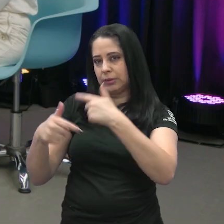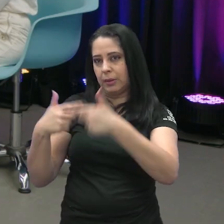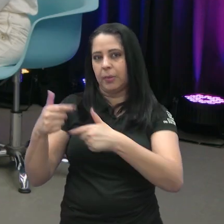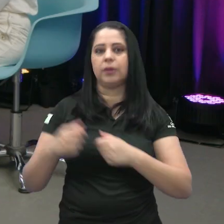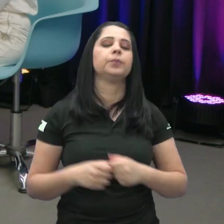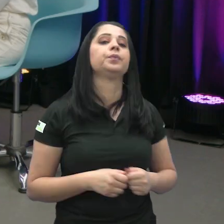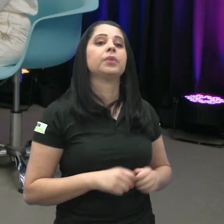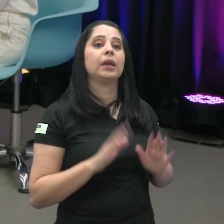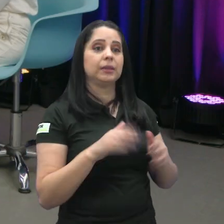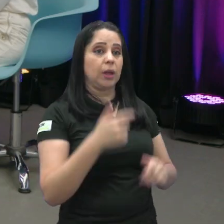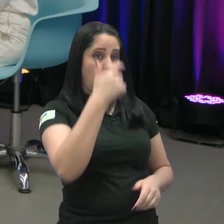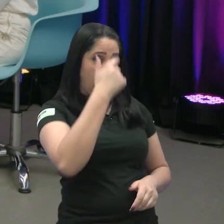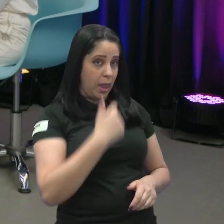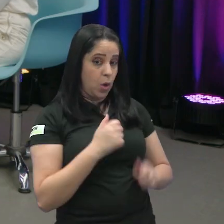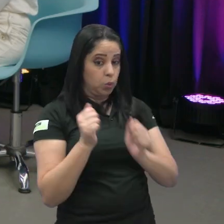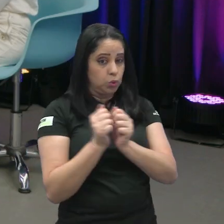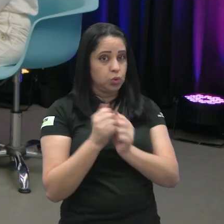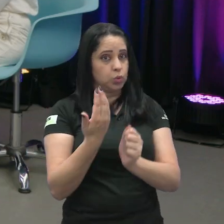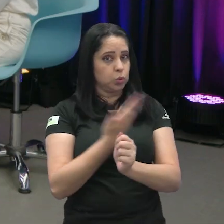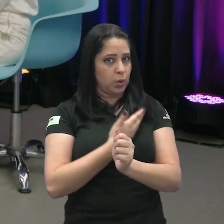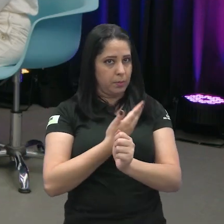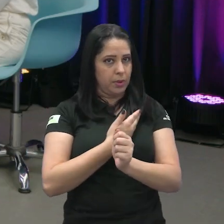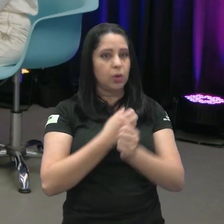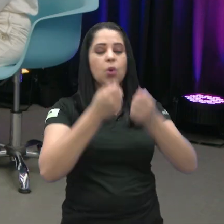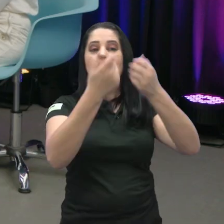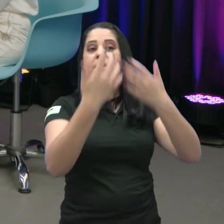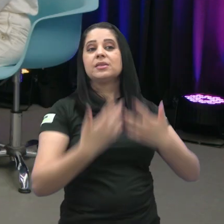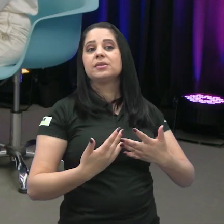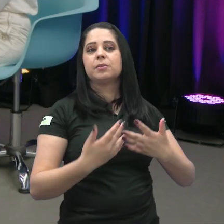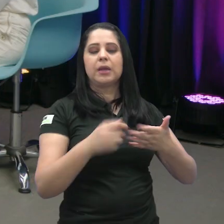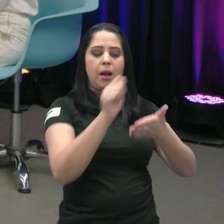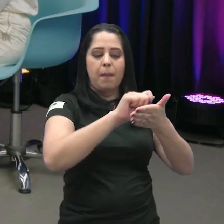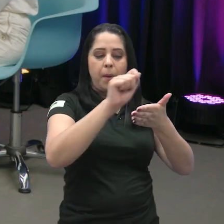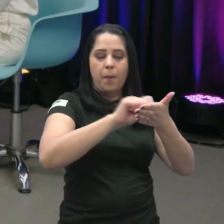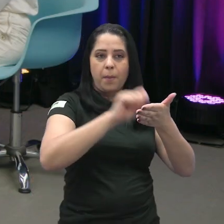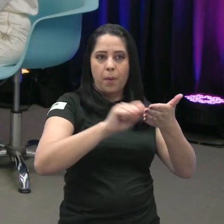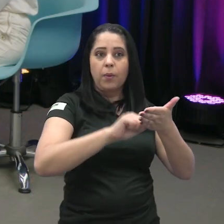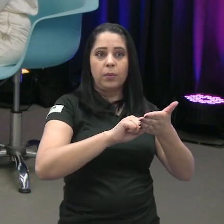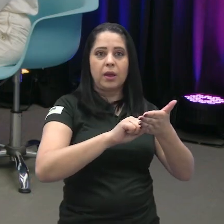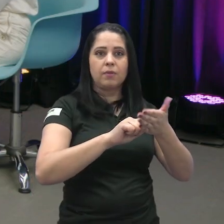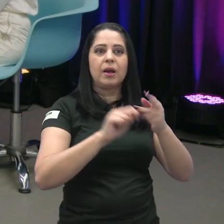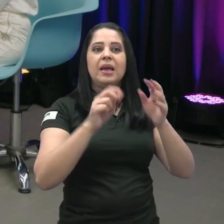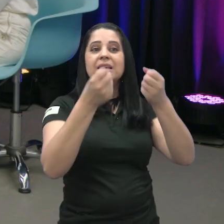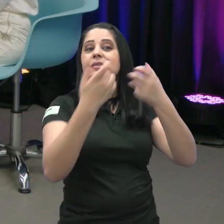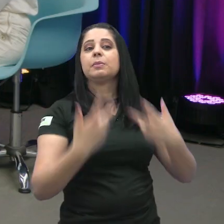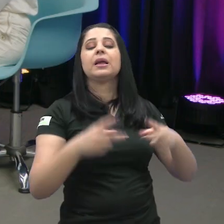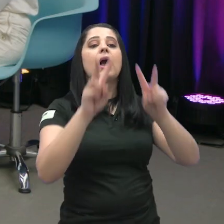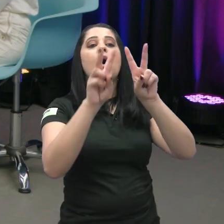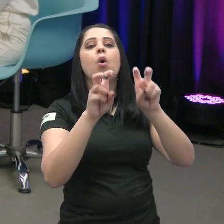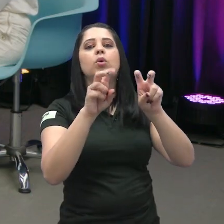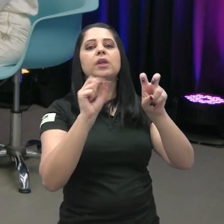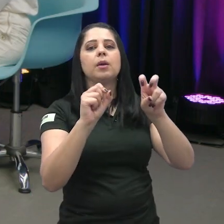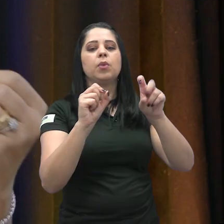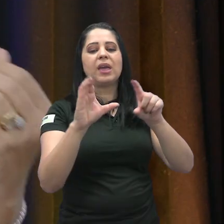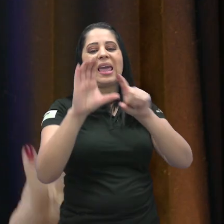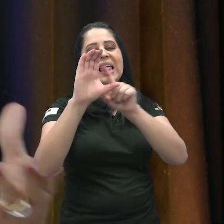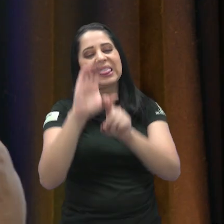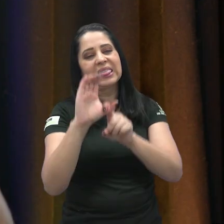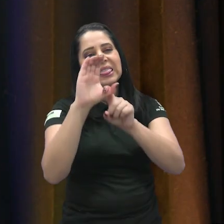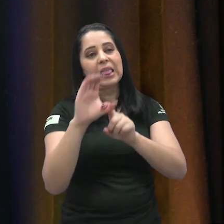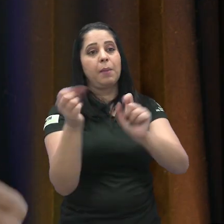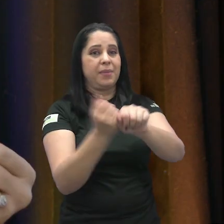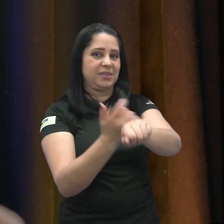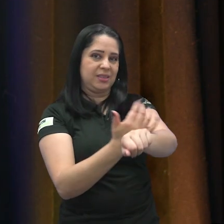meu, grande amigo, e a gente fala sobre dependência emocional. Justamente isso que você falou, as vozes externas. Então, a